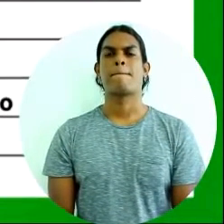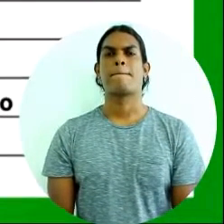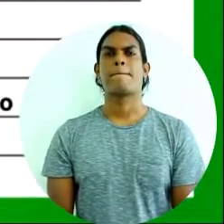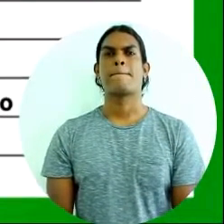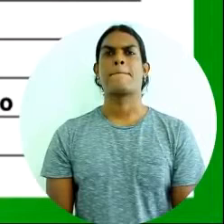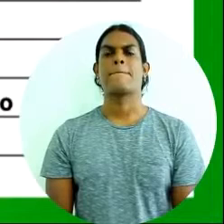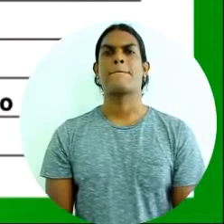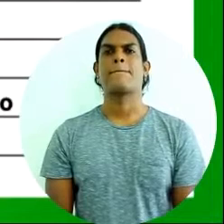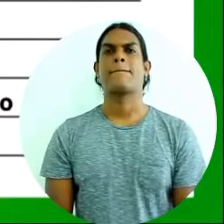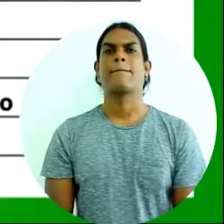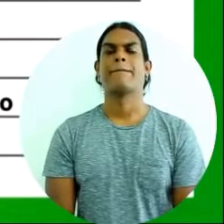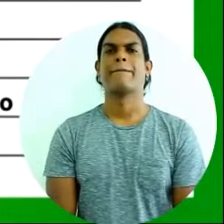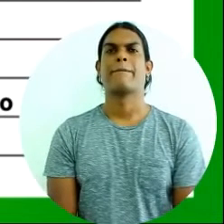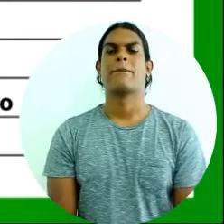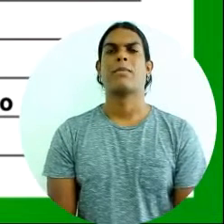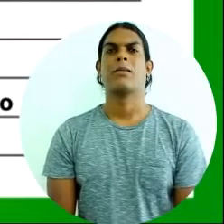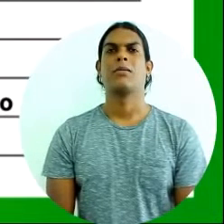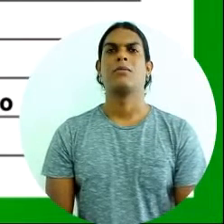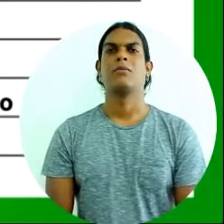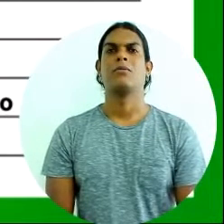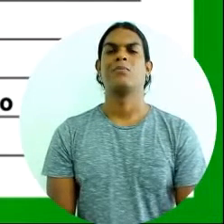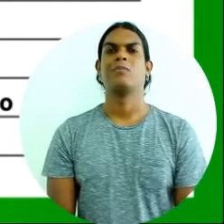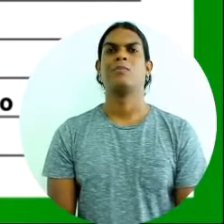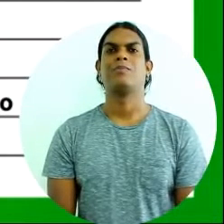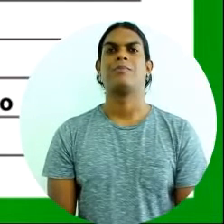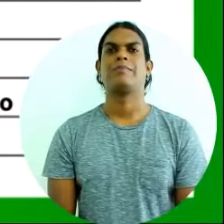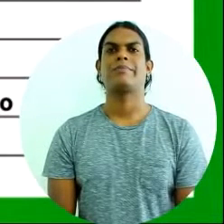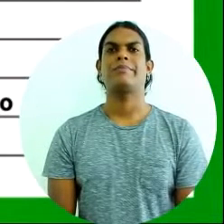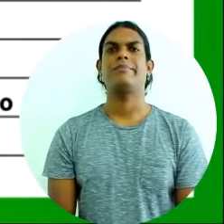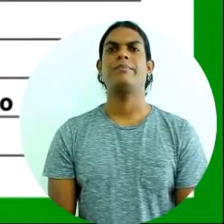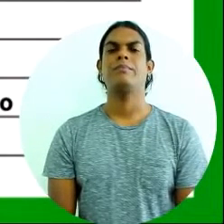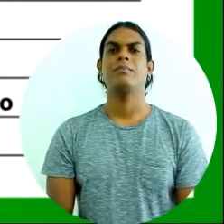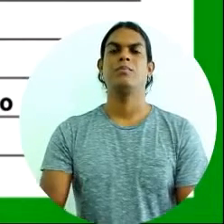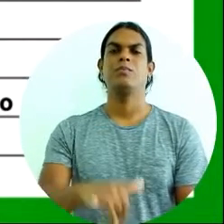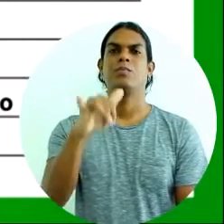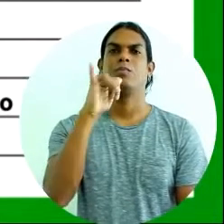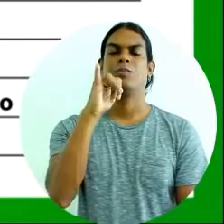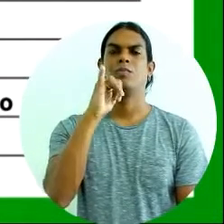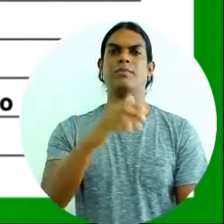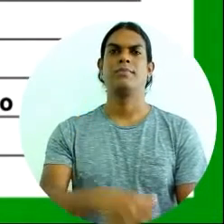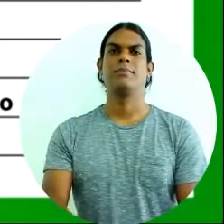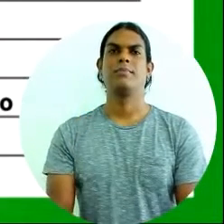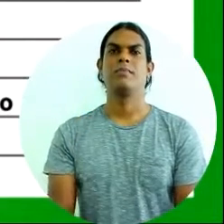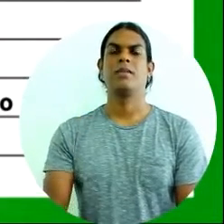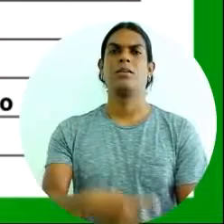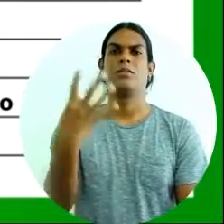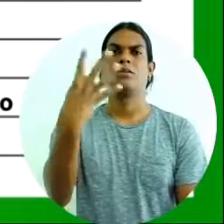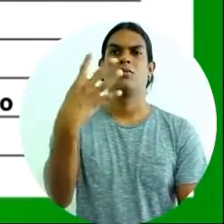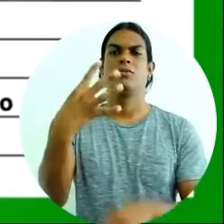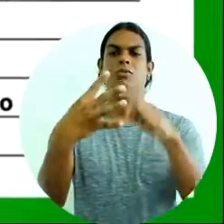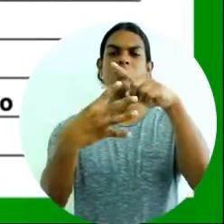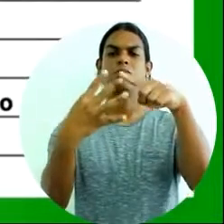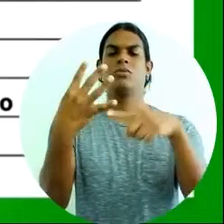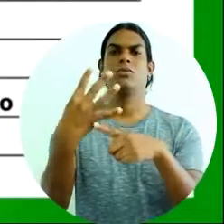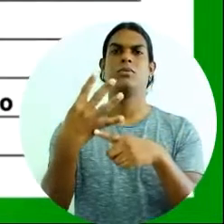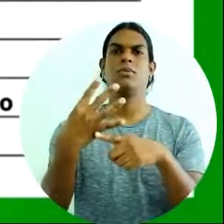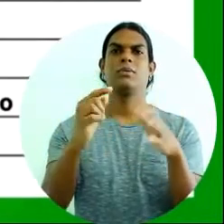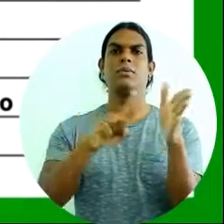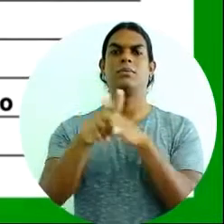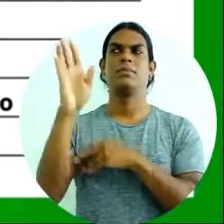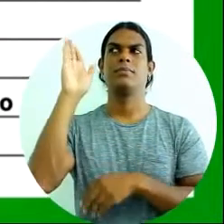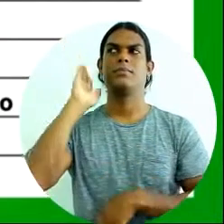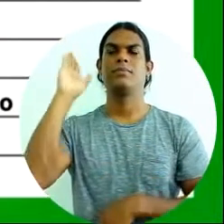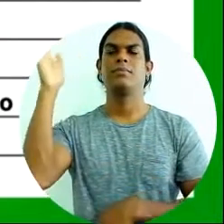que menos define o desempenho daquele candidato. Então, por exemplo, se entre as 4